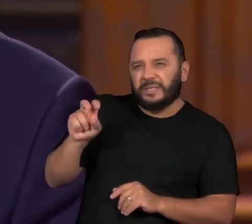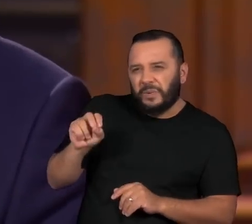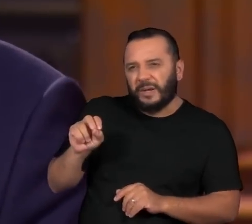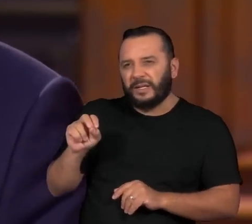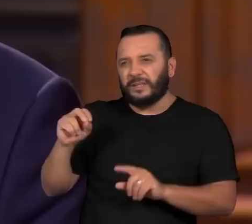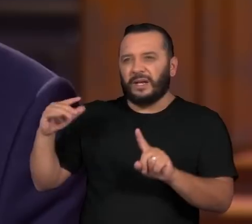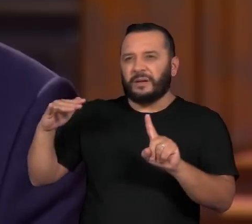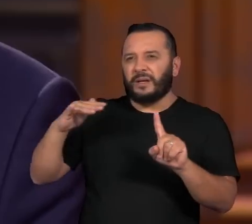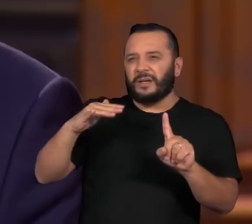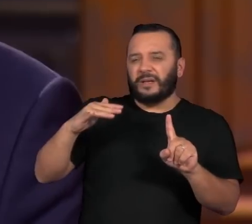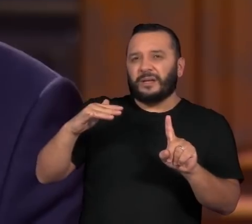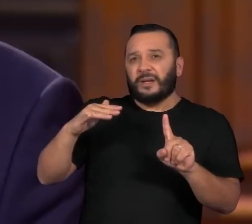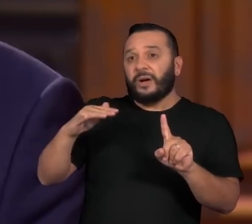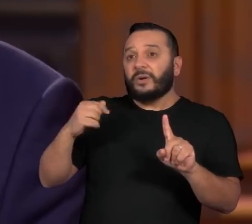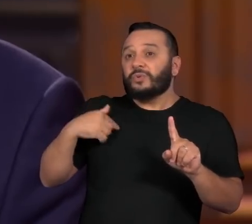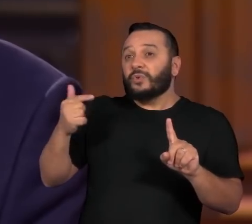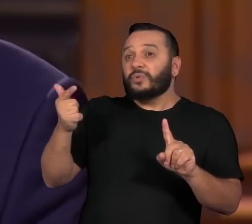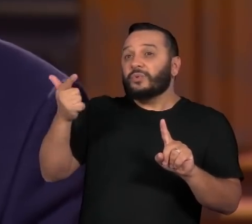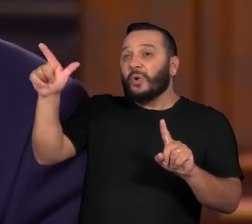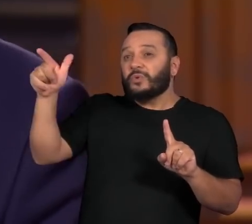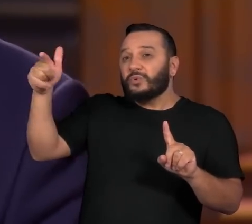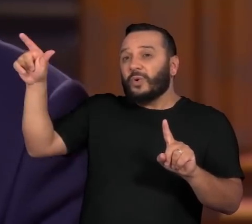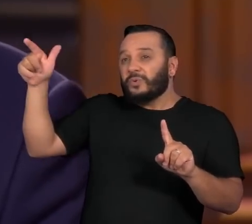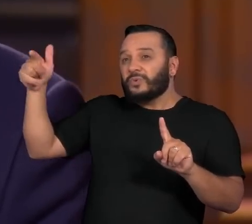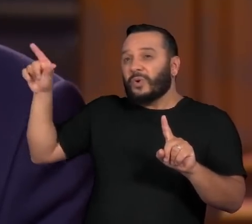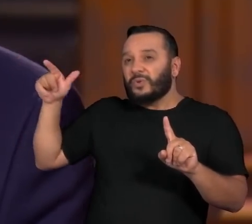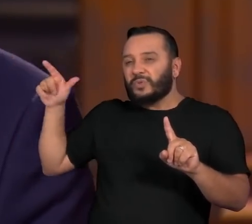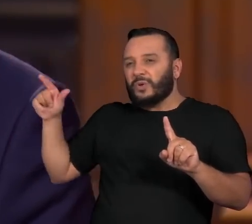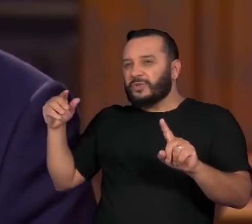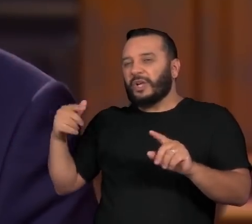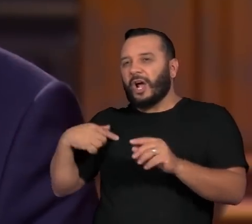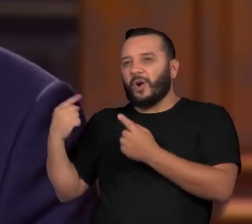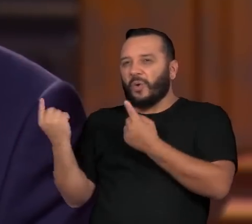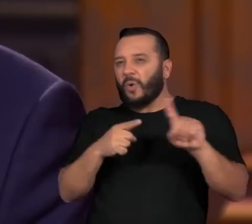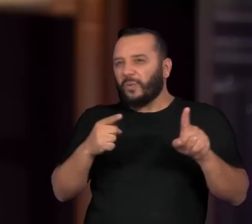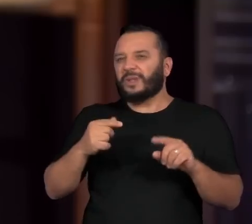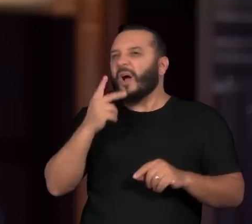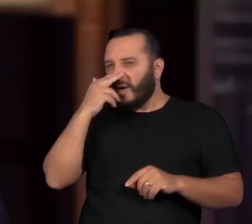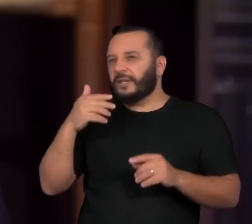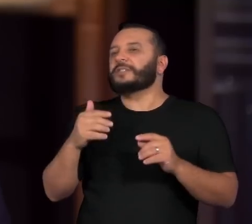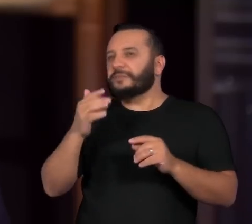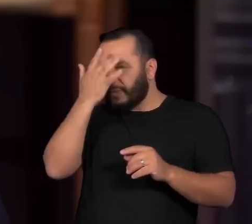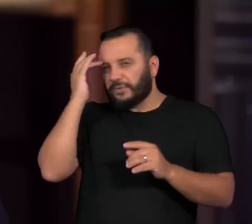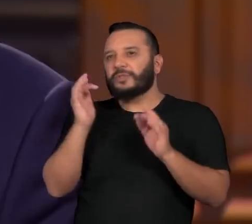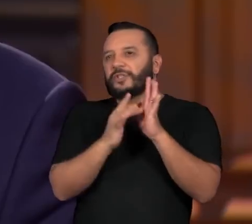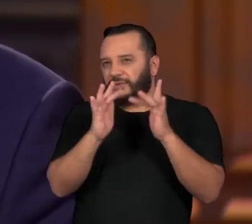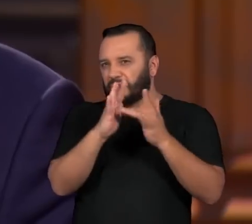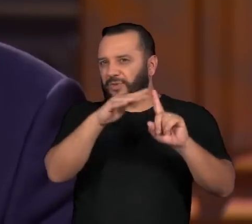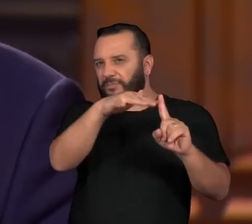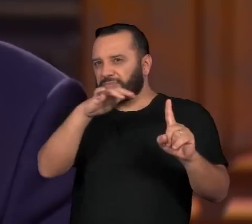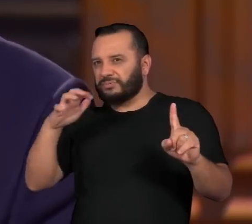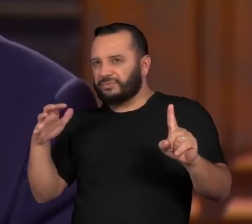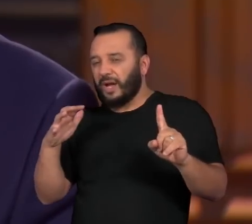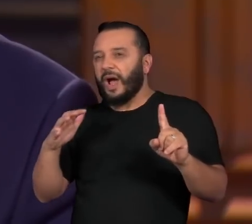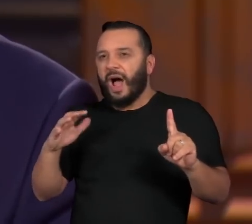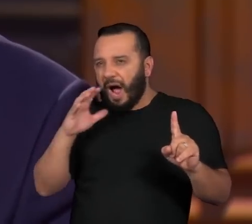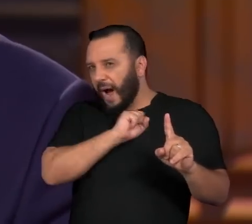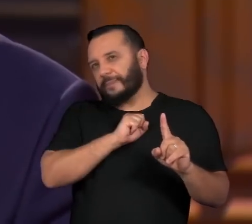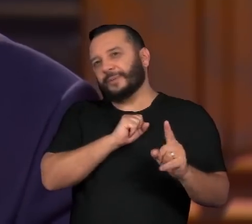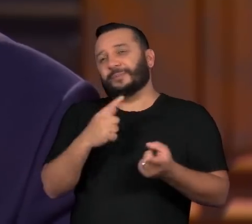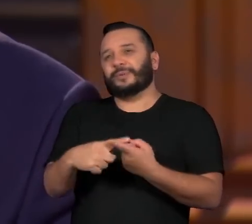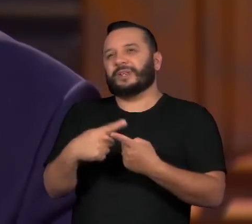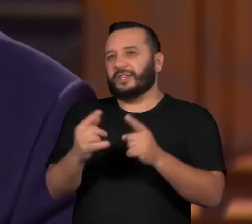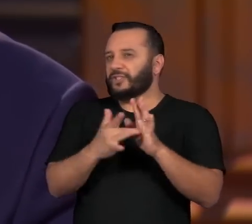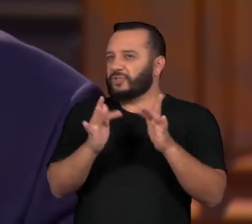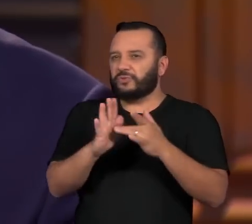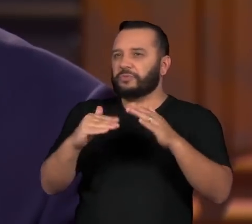os outros eram contrários. Então, ele seria cancelado muito rápido, porque ele não ia ter papas nas línguas